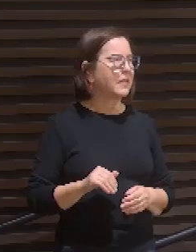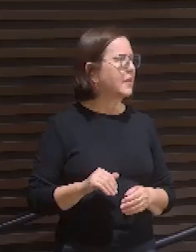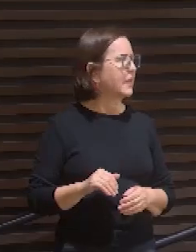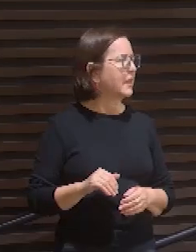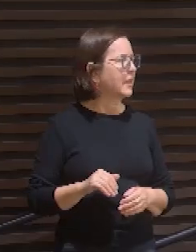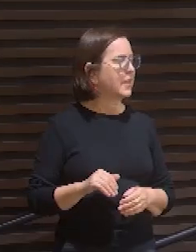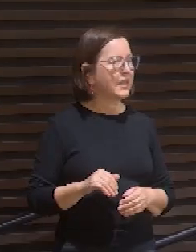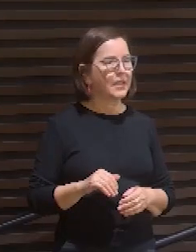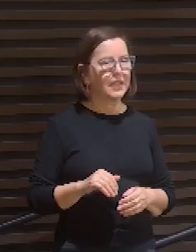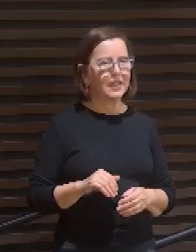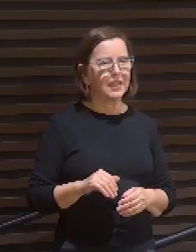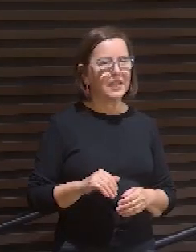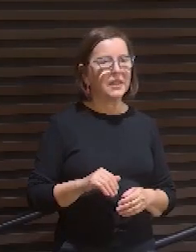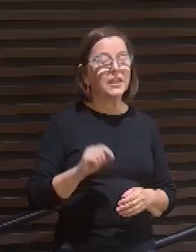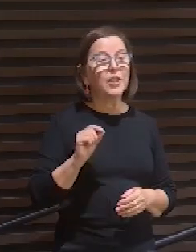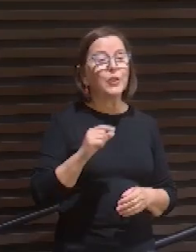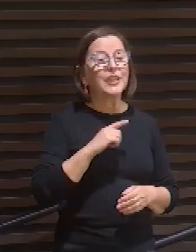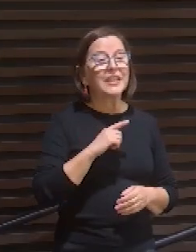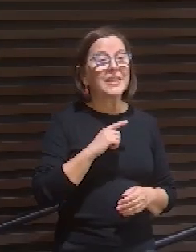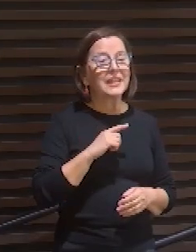seu passado?